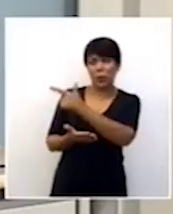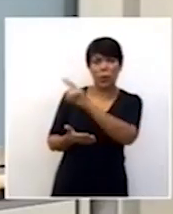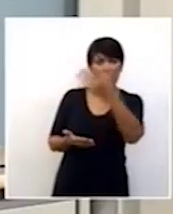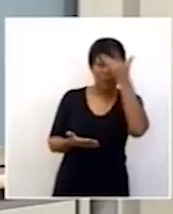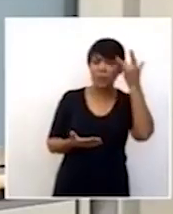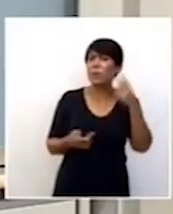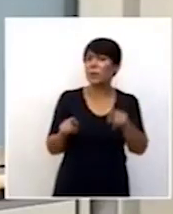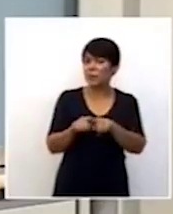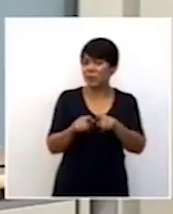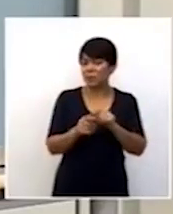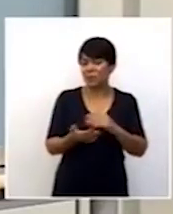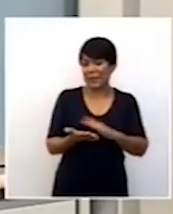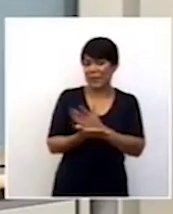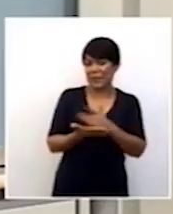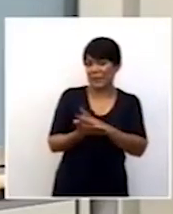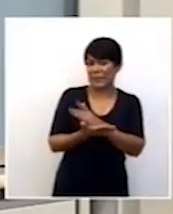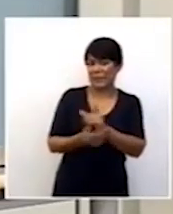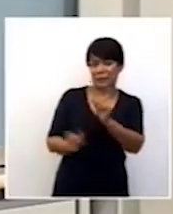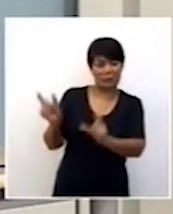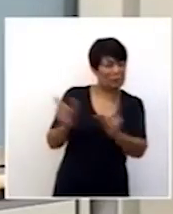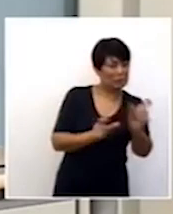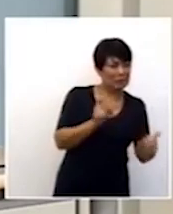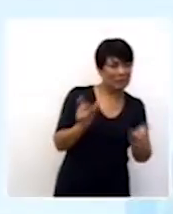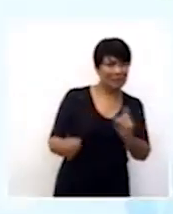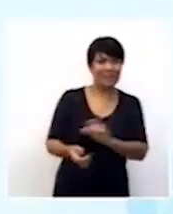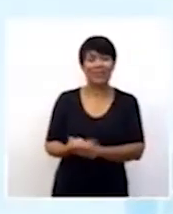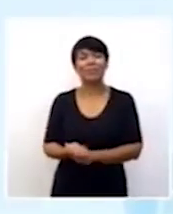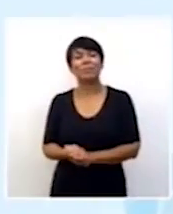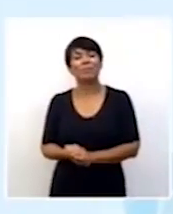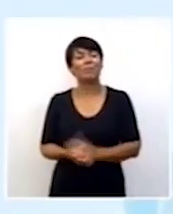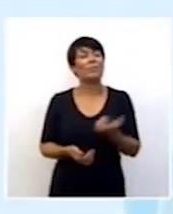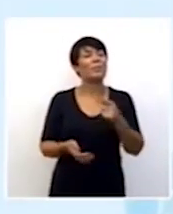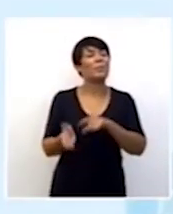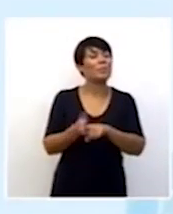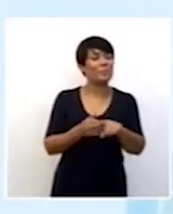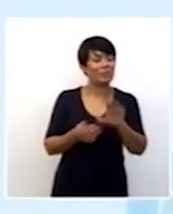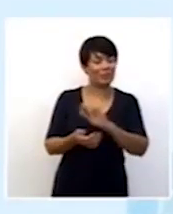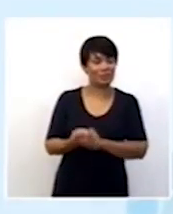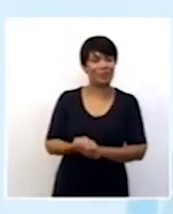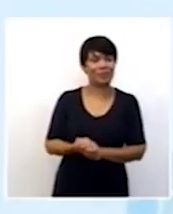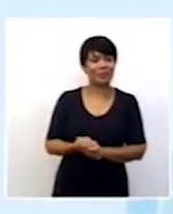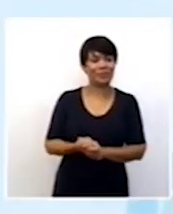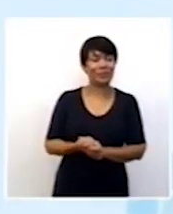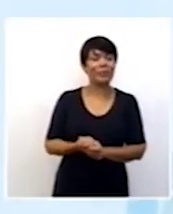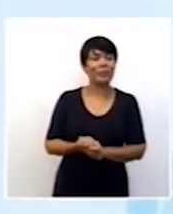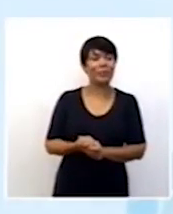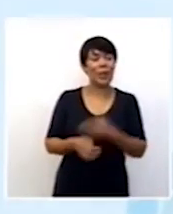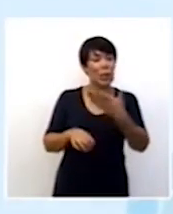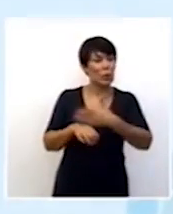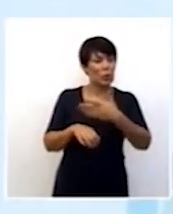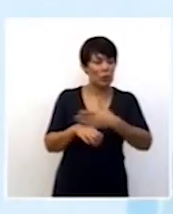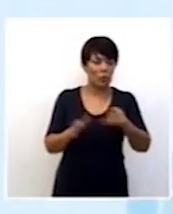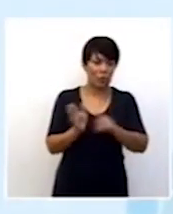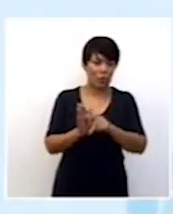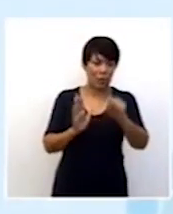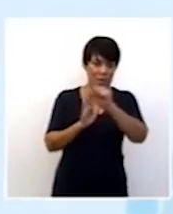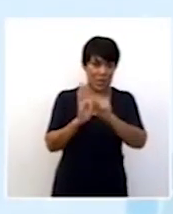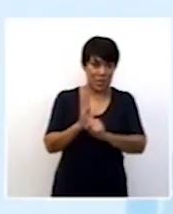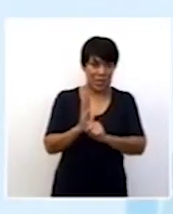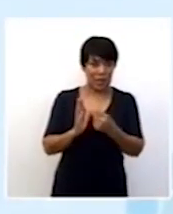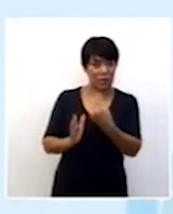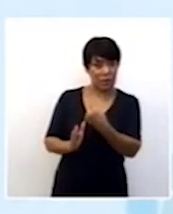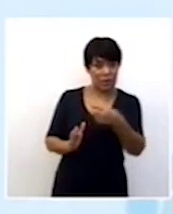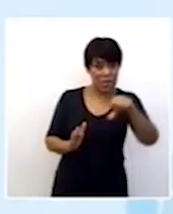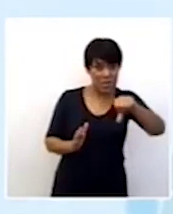Né? Olha o próximo slide, a próxima pergunta que a gente tem aqui. Há costumes do século XIX que